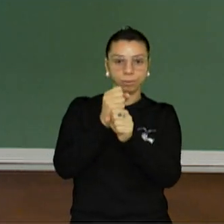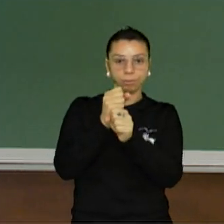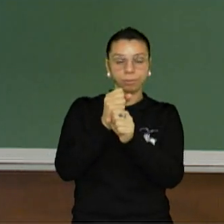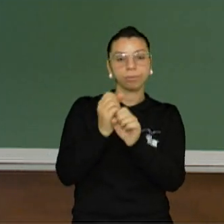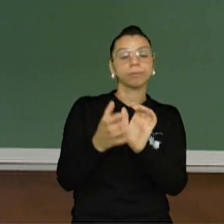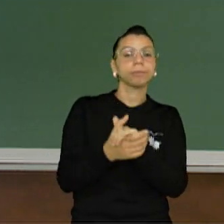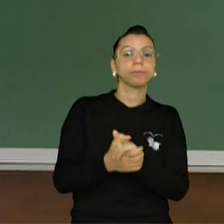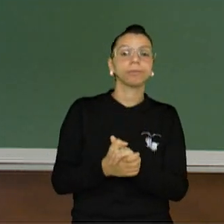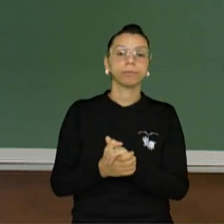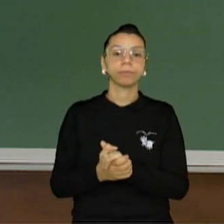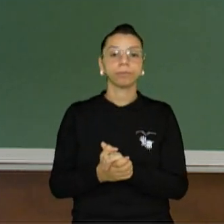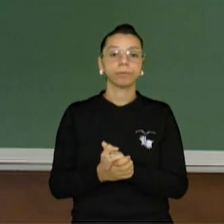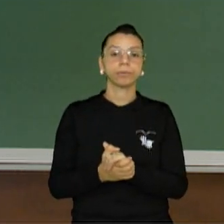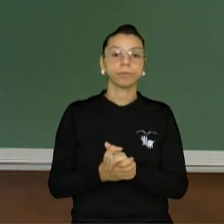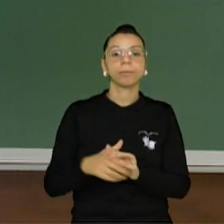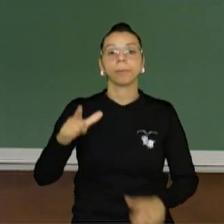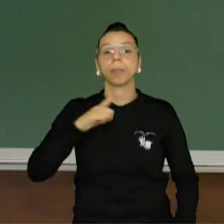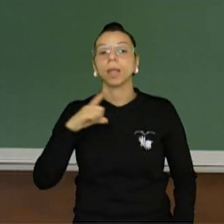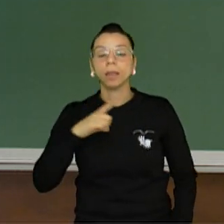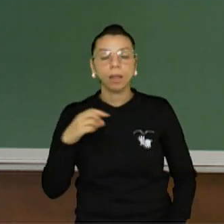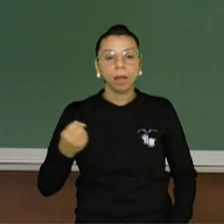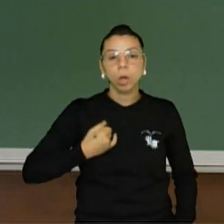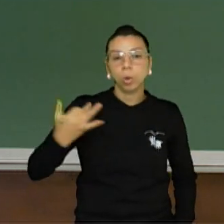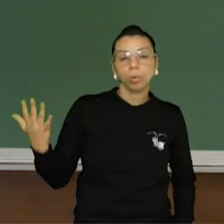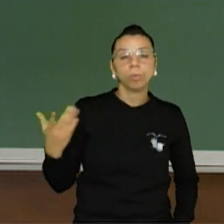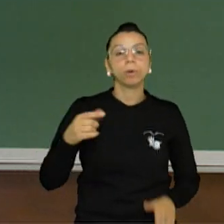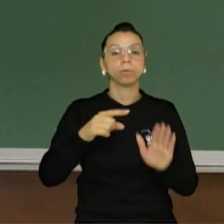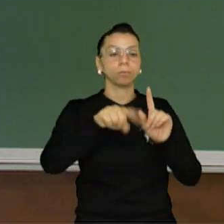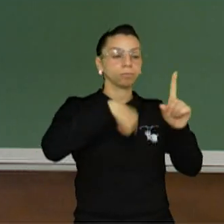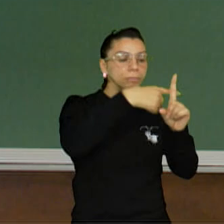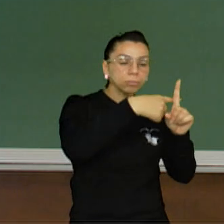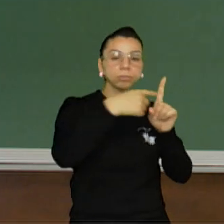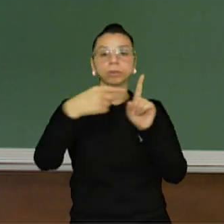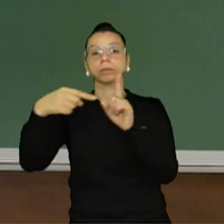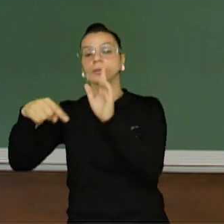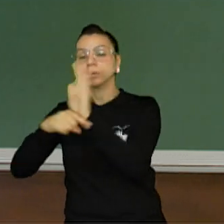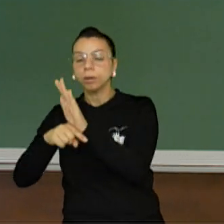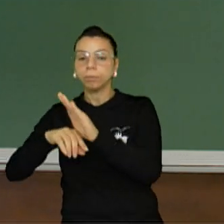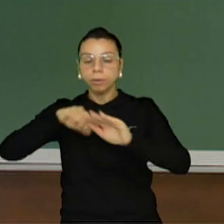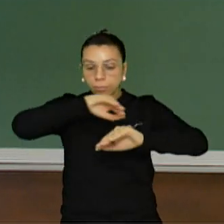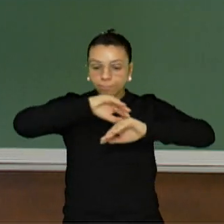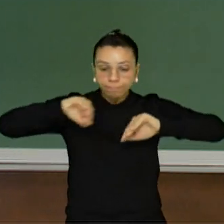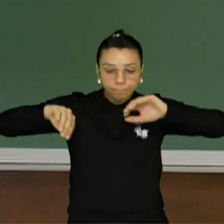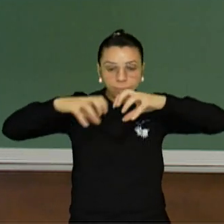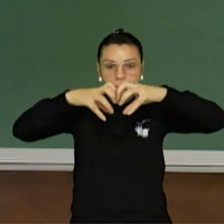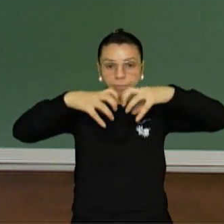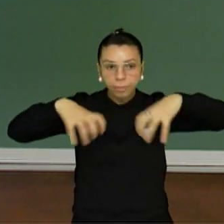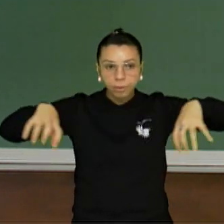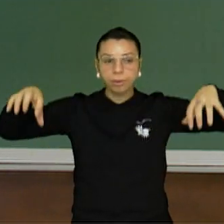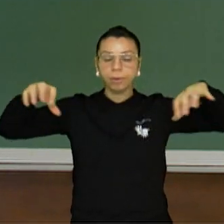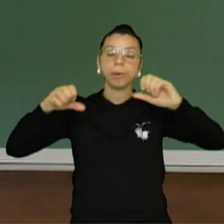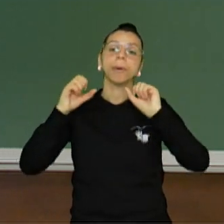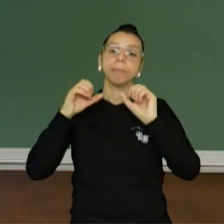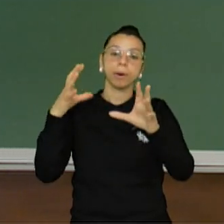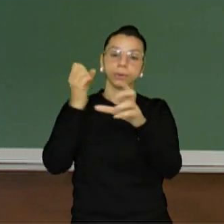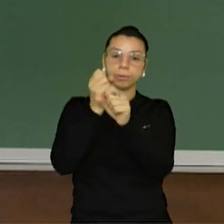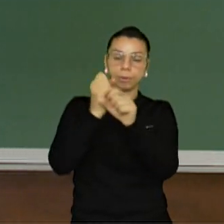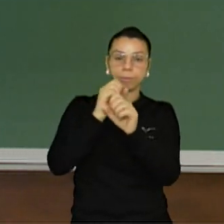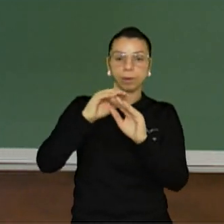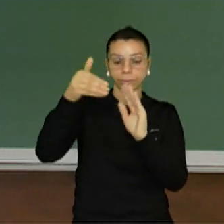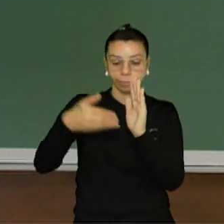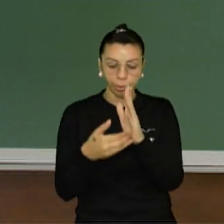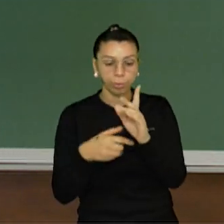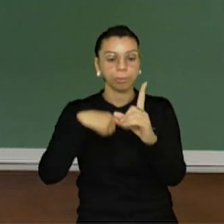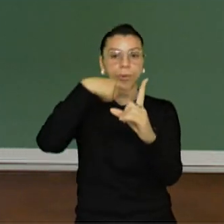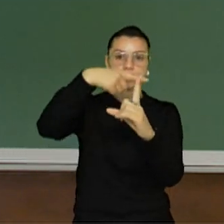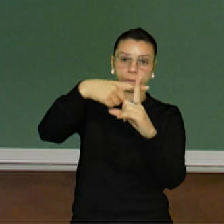Gente, quando aqui tem muitos números positivos e negativos, separa. Pode somar todos os positivos,